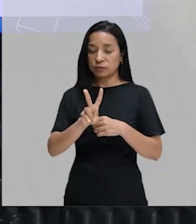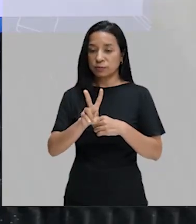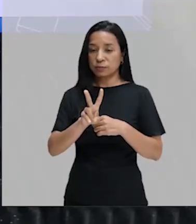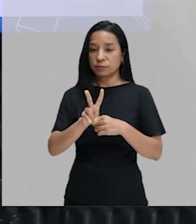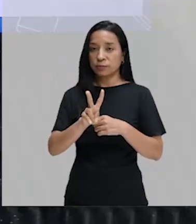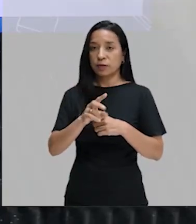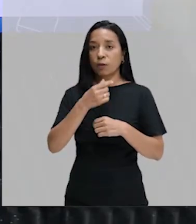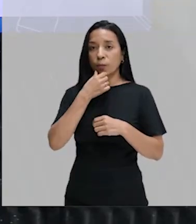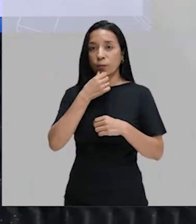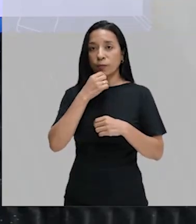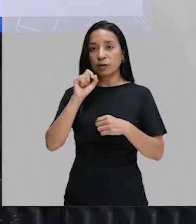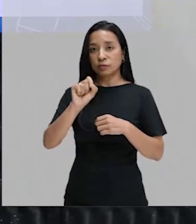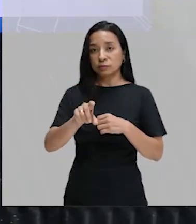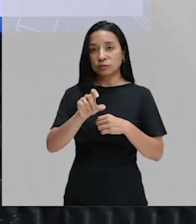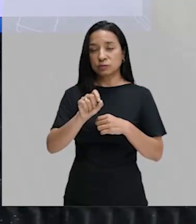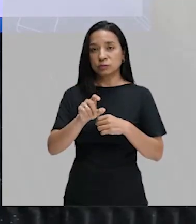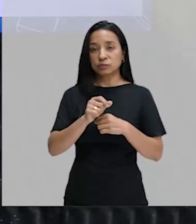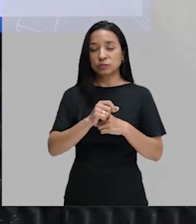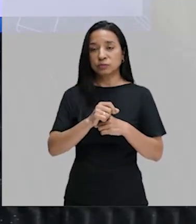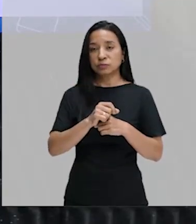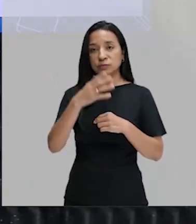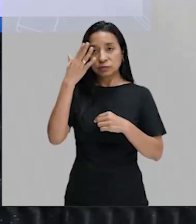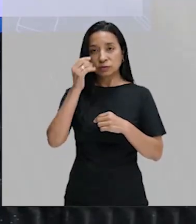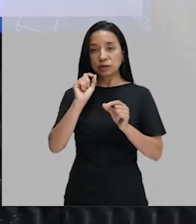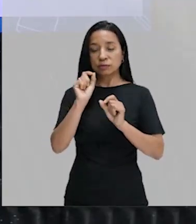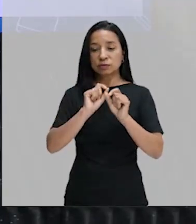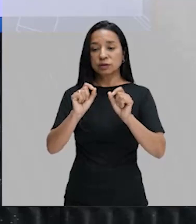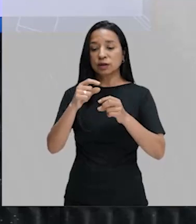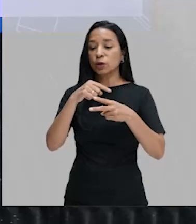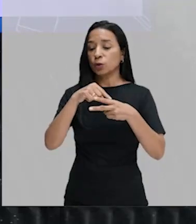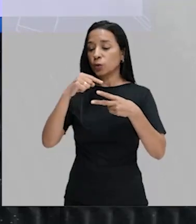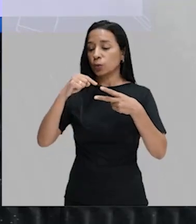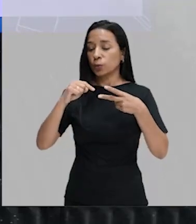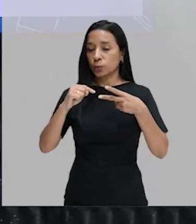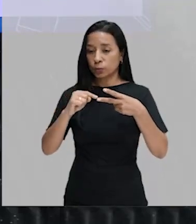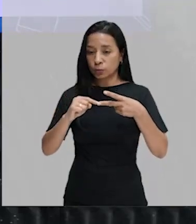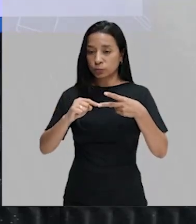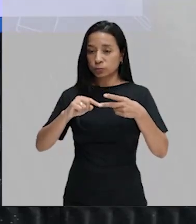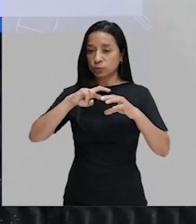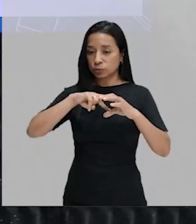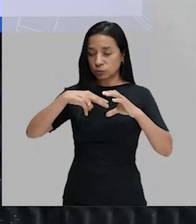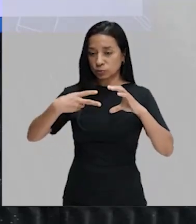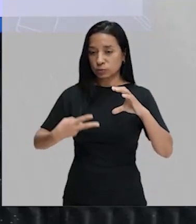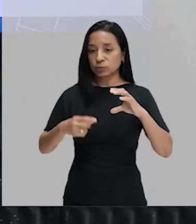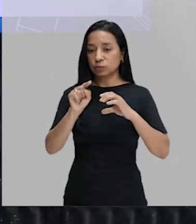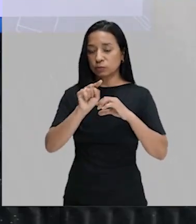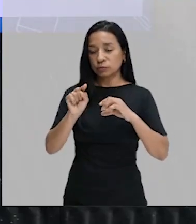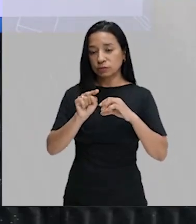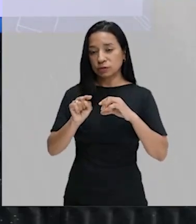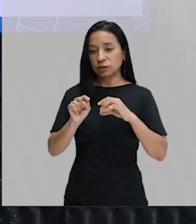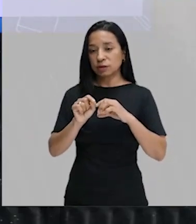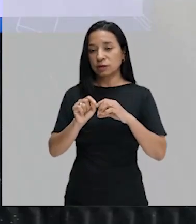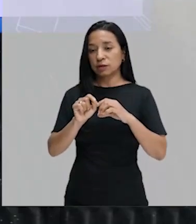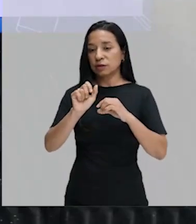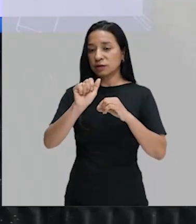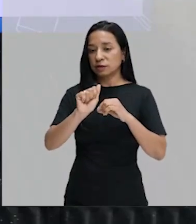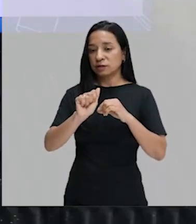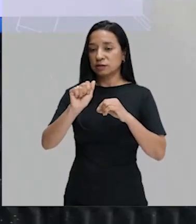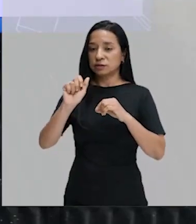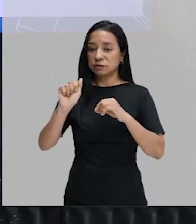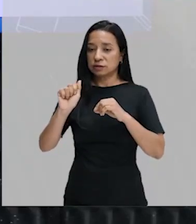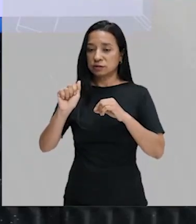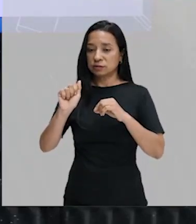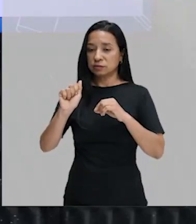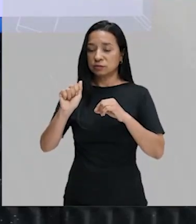ser o macho azul, o macho a gente sabe que ele tem 2 cromossomos Z. Então, ele vai ter ou o ZA, juntamente